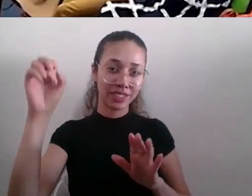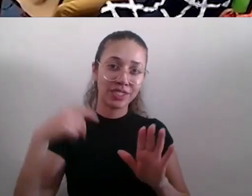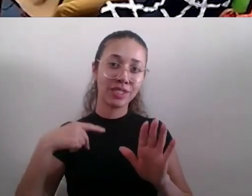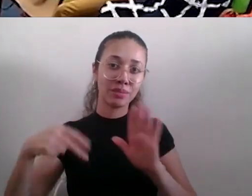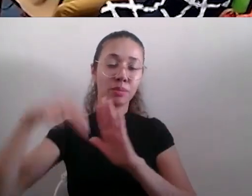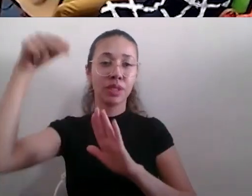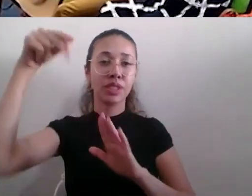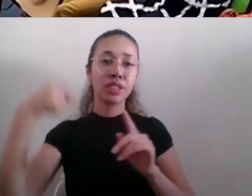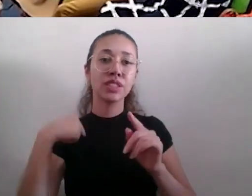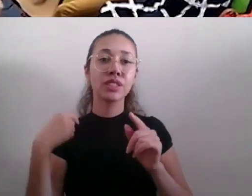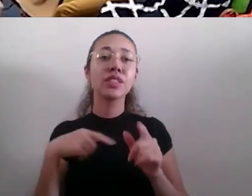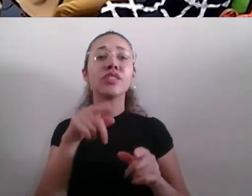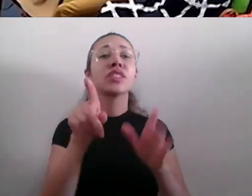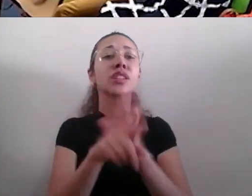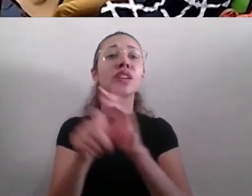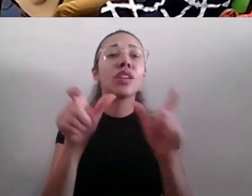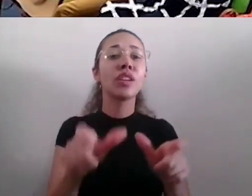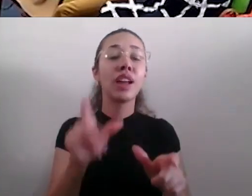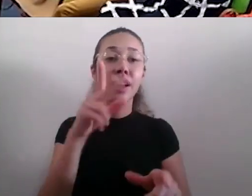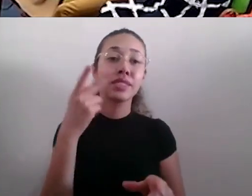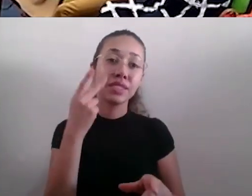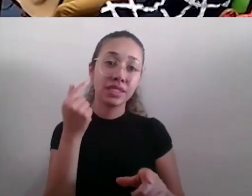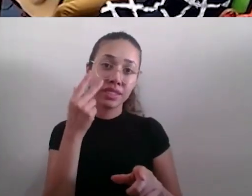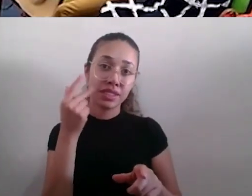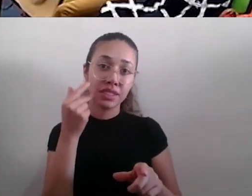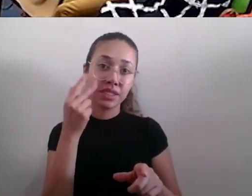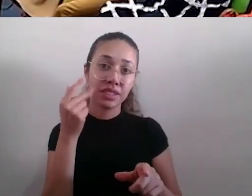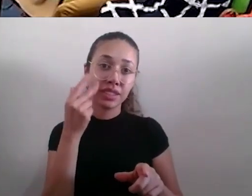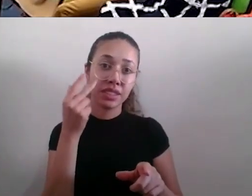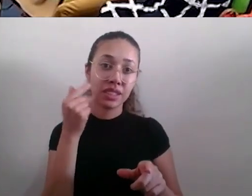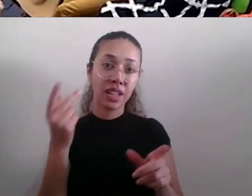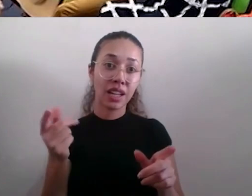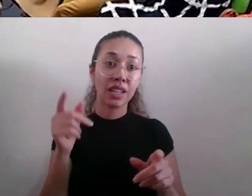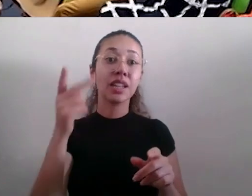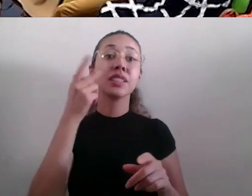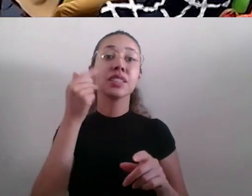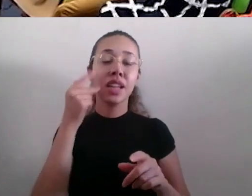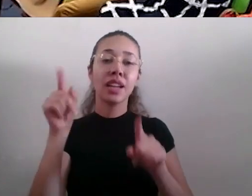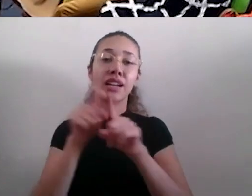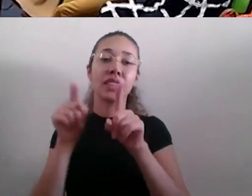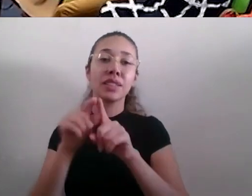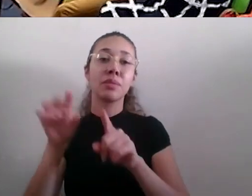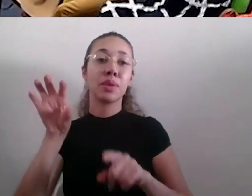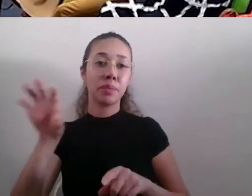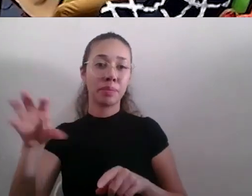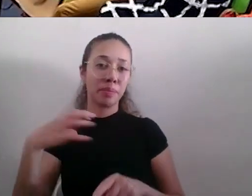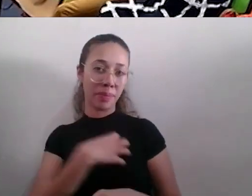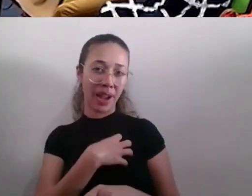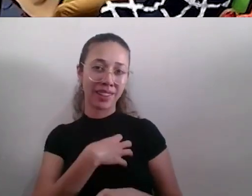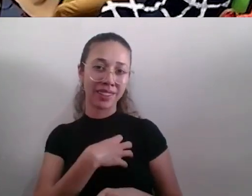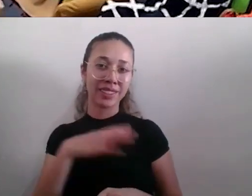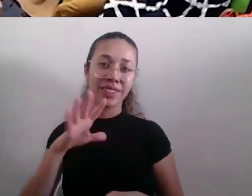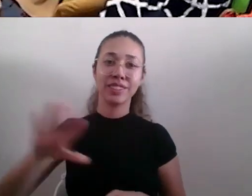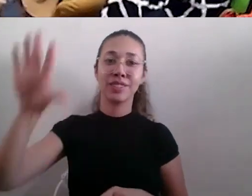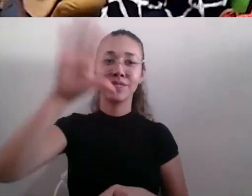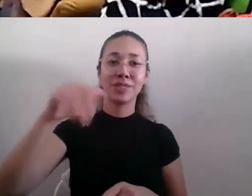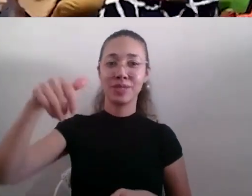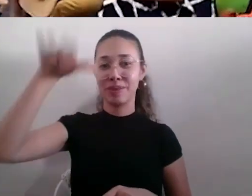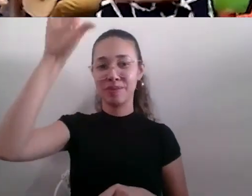sou. E você é de onde? Você é de que? Ceará. Então, Ceará e Bahia são os estados que a gente tem mais ouvintes no Nordeste. Acho que foi eu que levei.